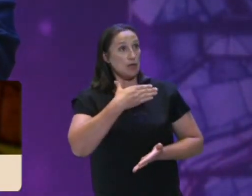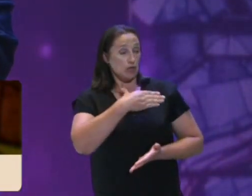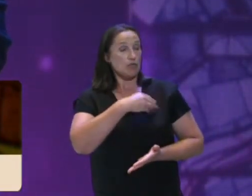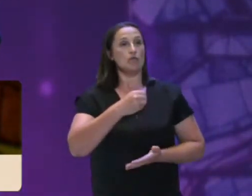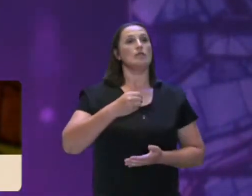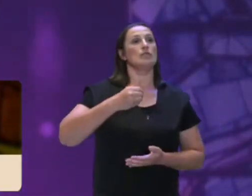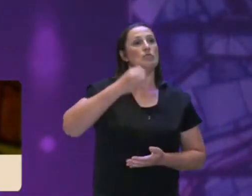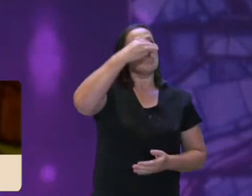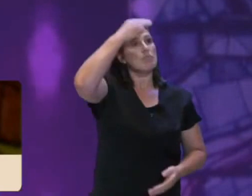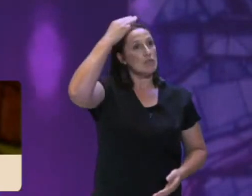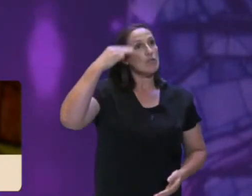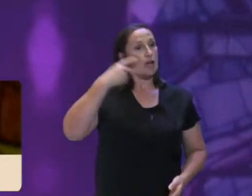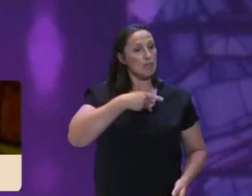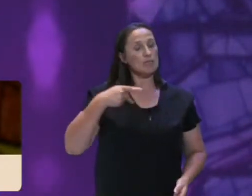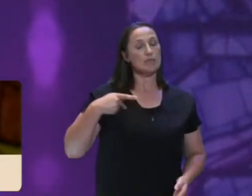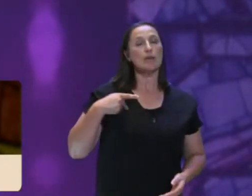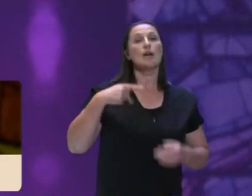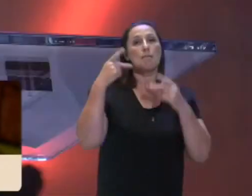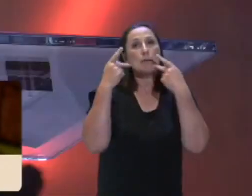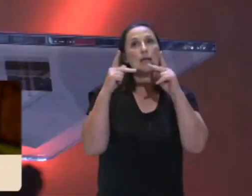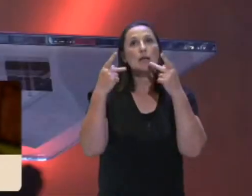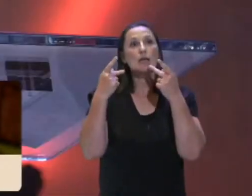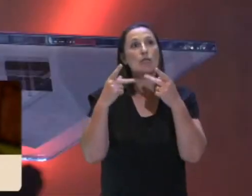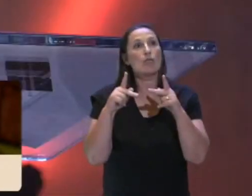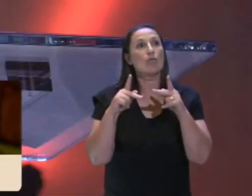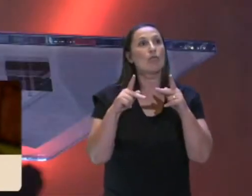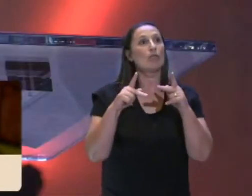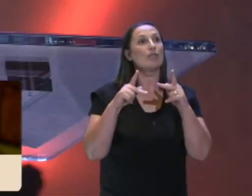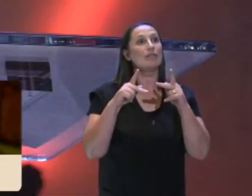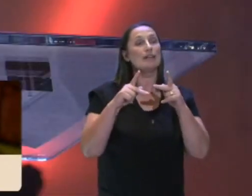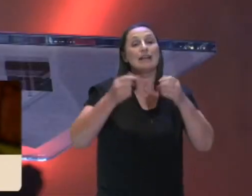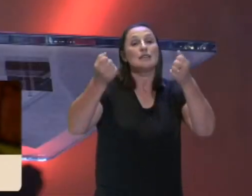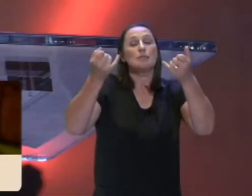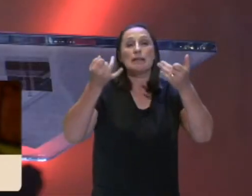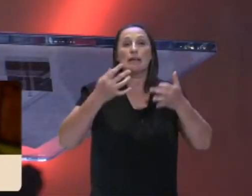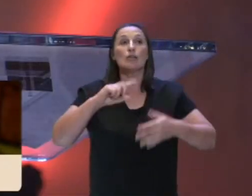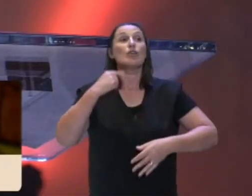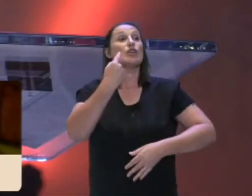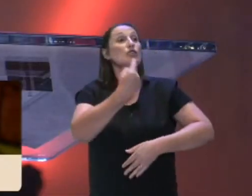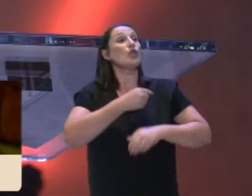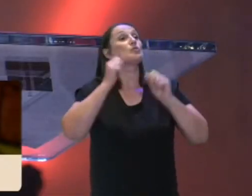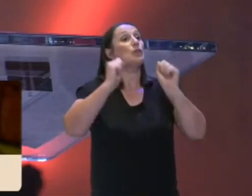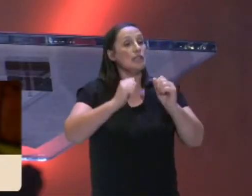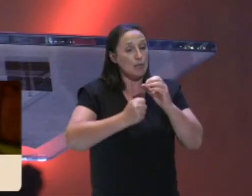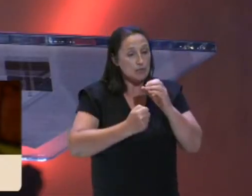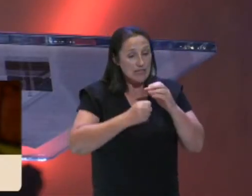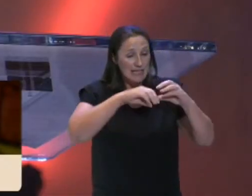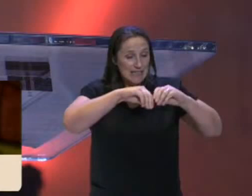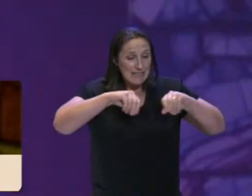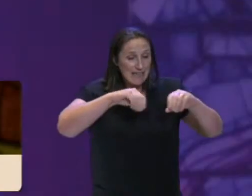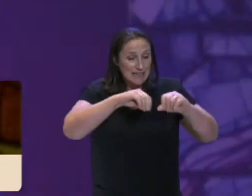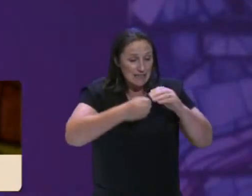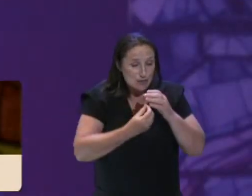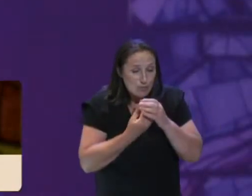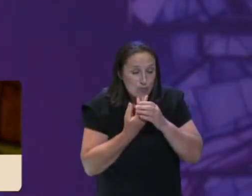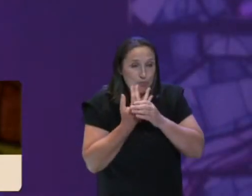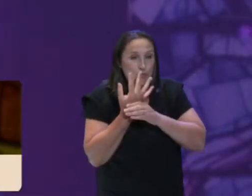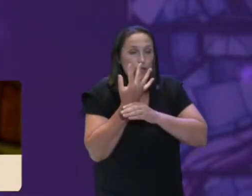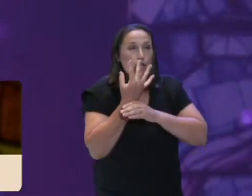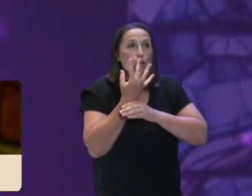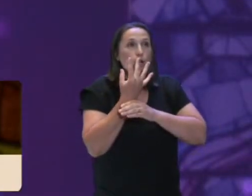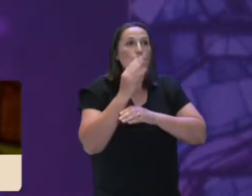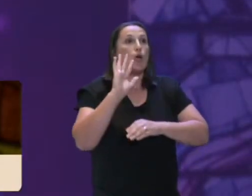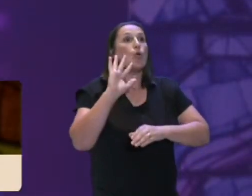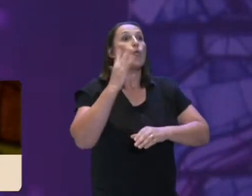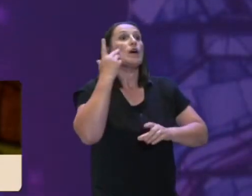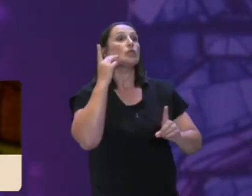mensagem poderosa, falando que a gente pode ressurgir das cinzas quando a gente descobre o esconderijo